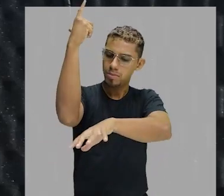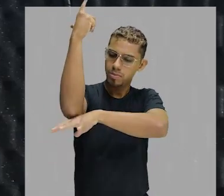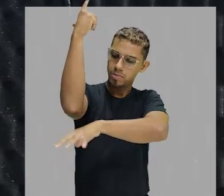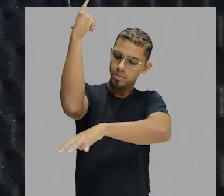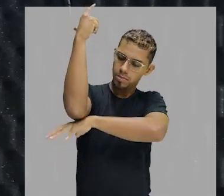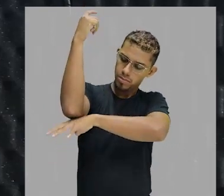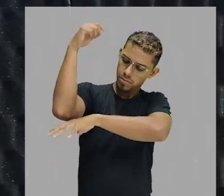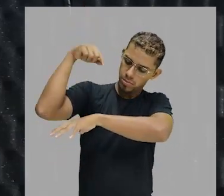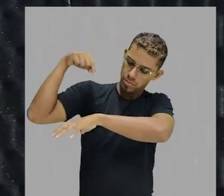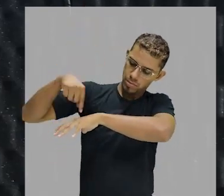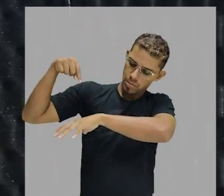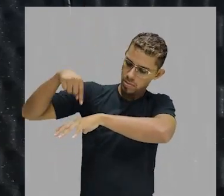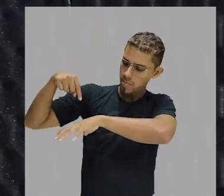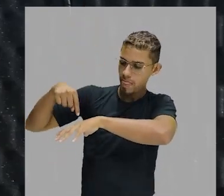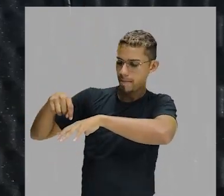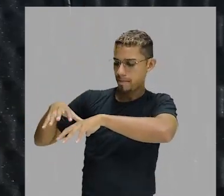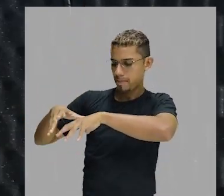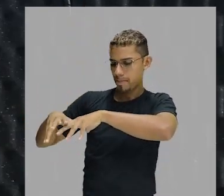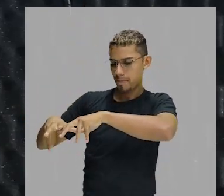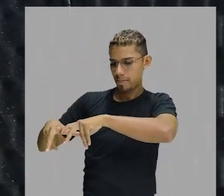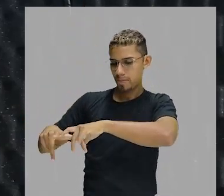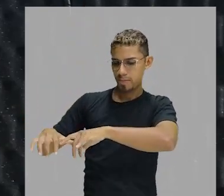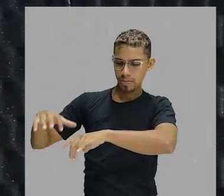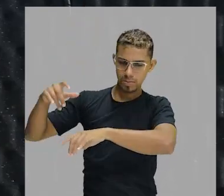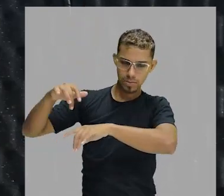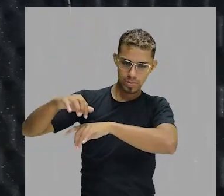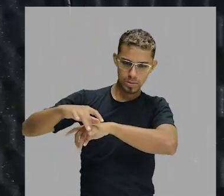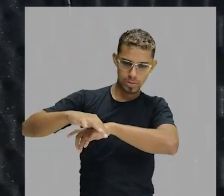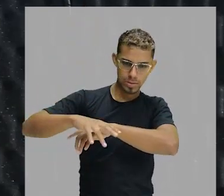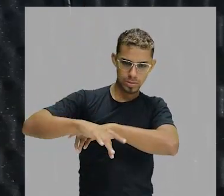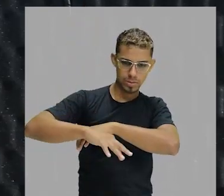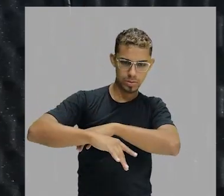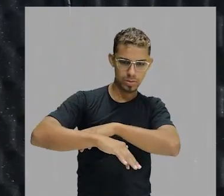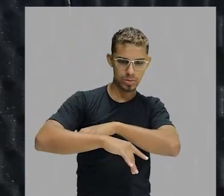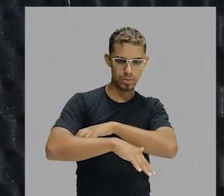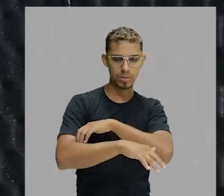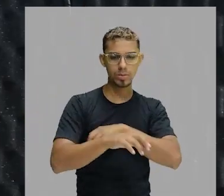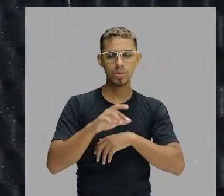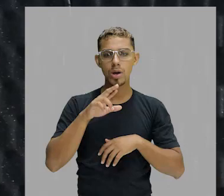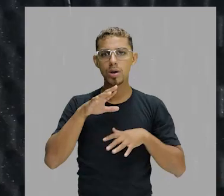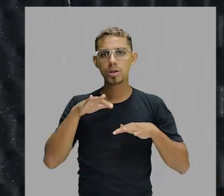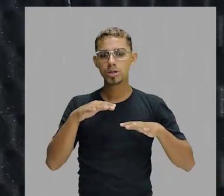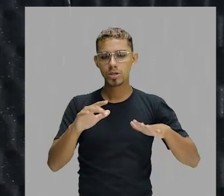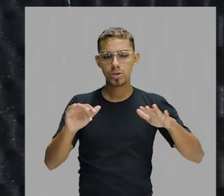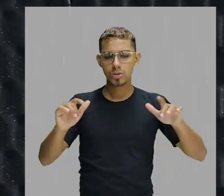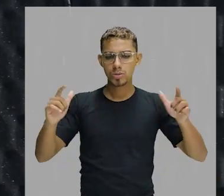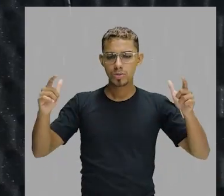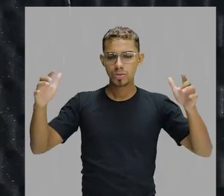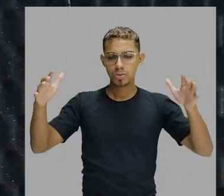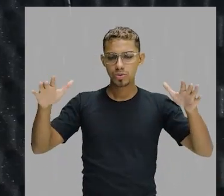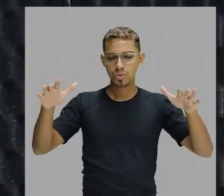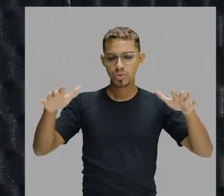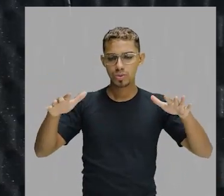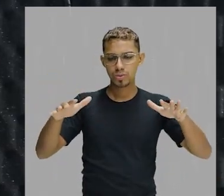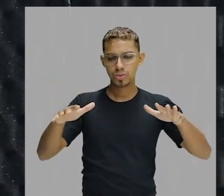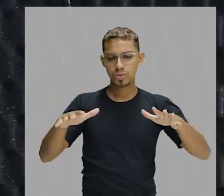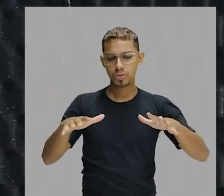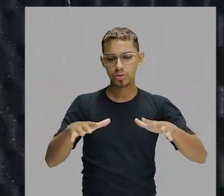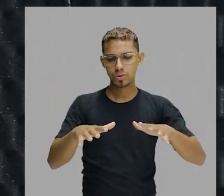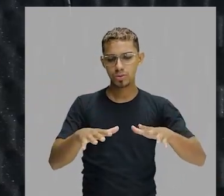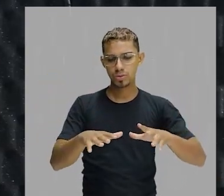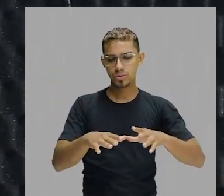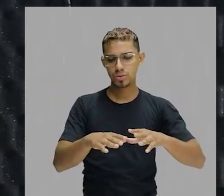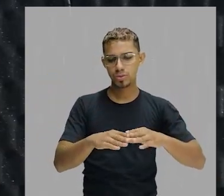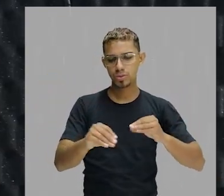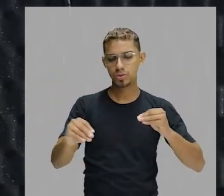E o que vai acontecendo com o tempo? Esses rios tendem a ficar cada vez mais rasos, podendo até, em alguns casos, desaparecer, galera. Quando